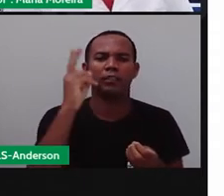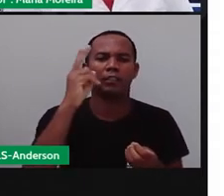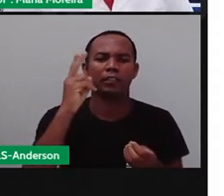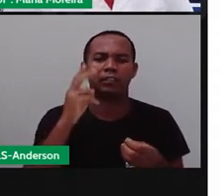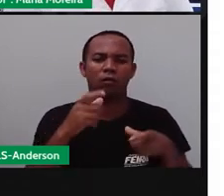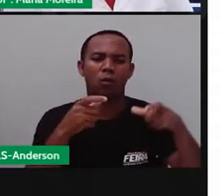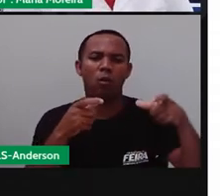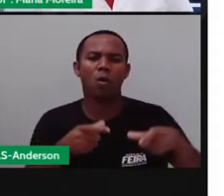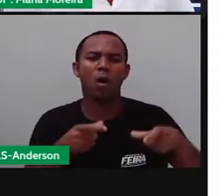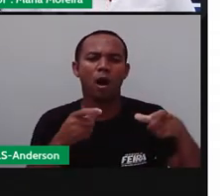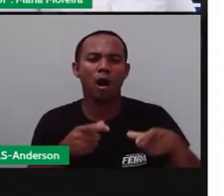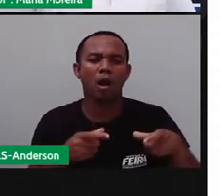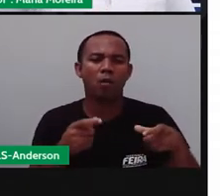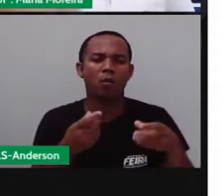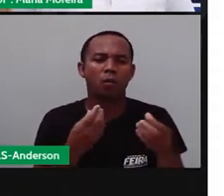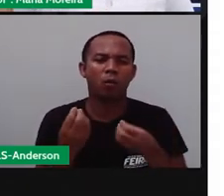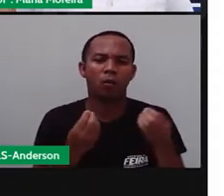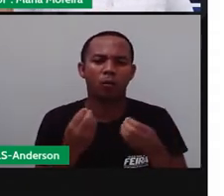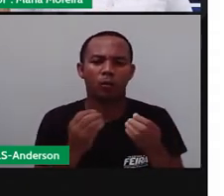local. Então,